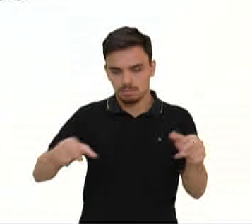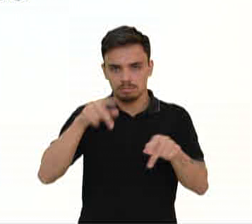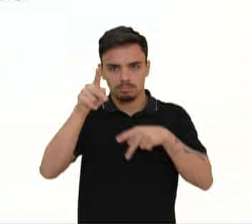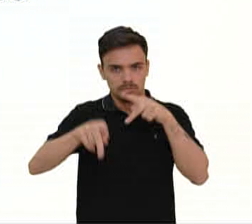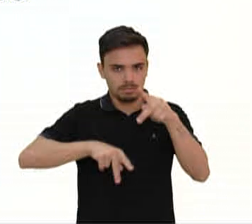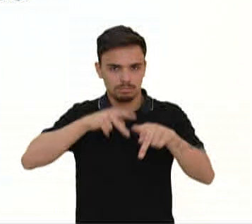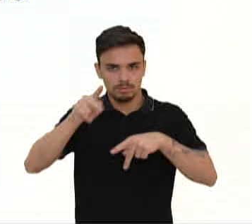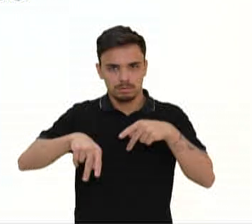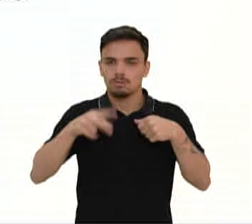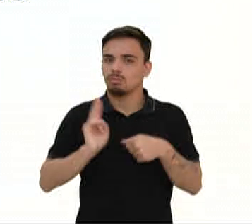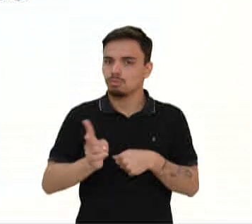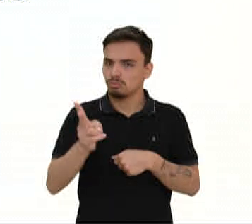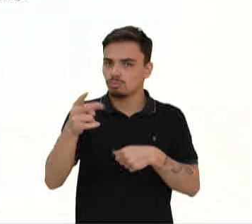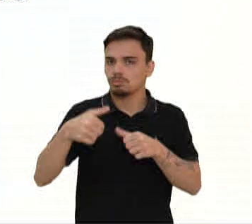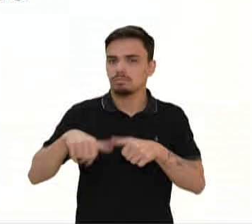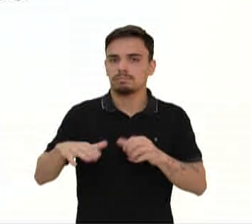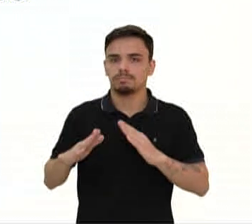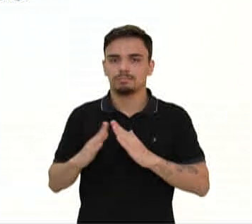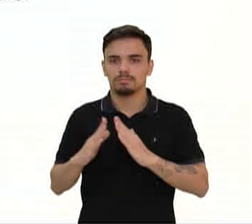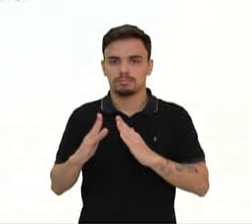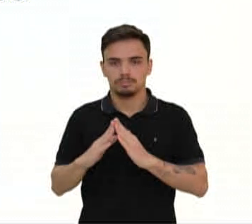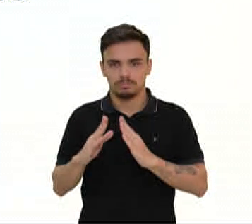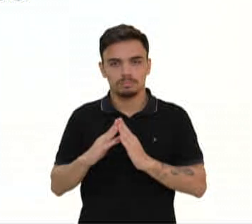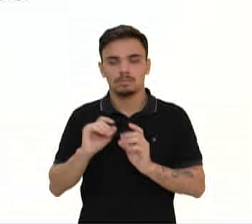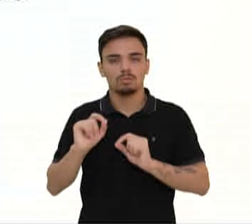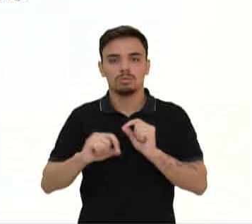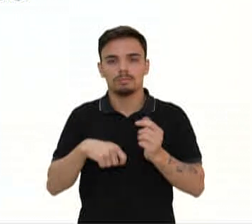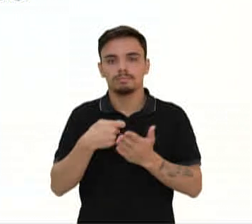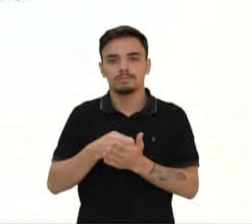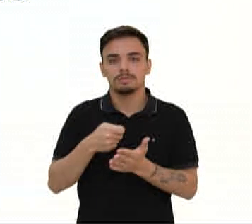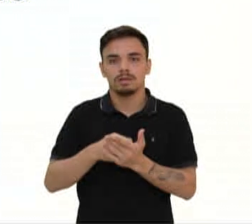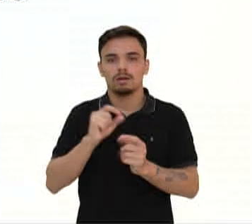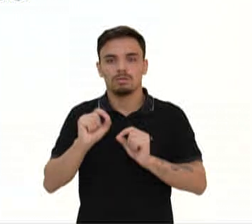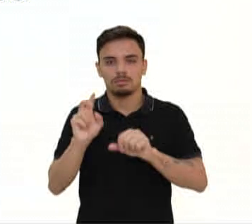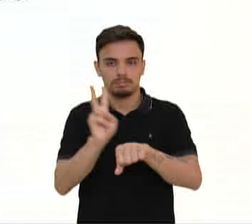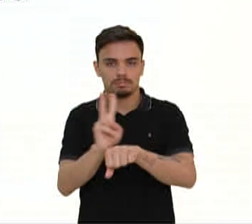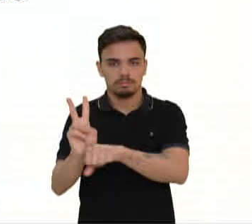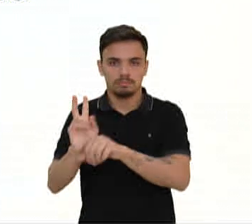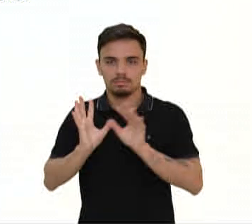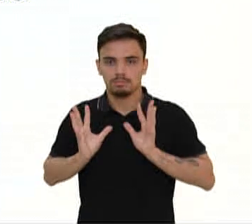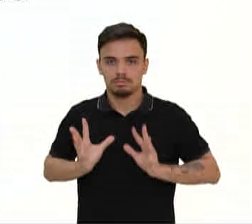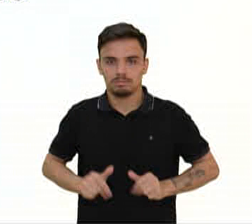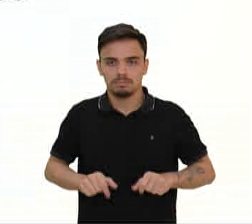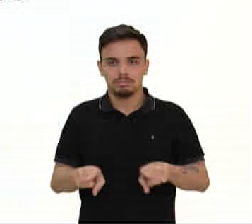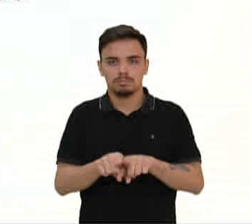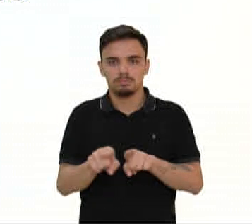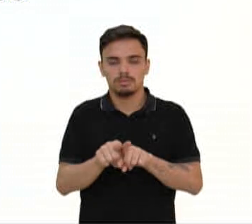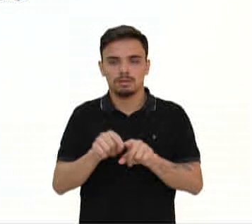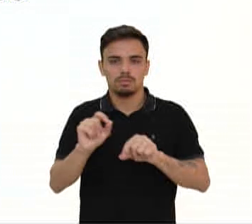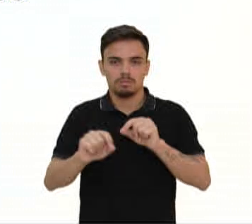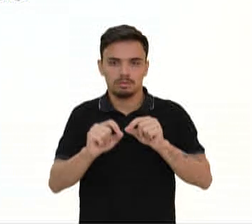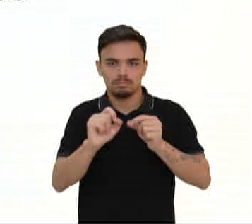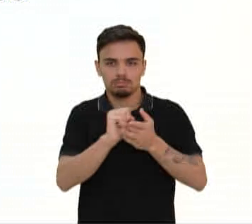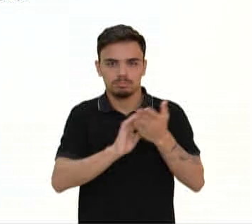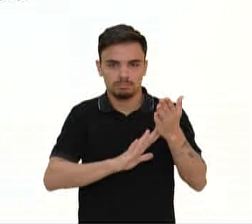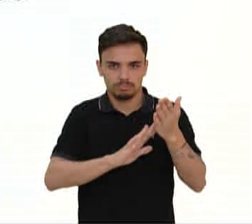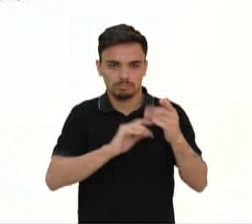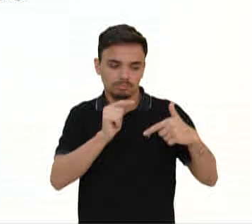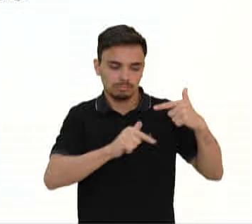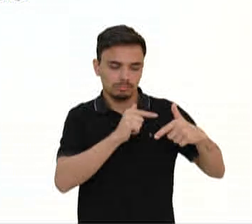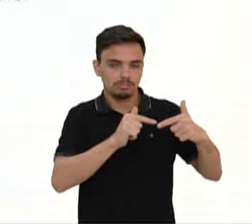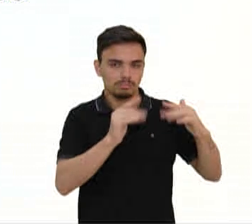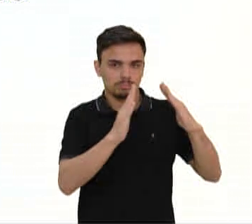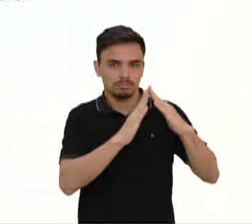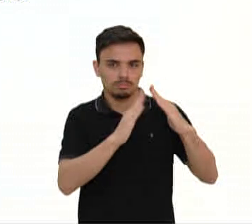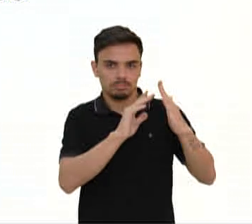permanece sem sair de casa, o que exige cuidados de higiene redobrados e atividades domésticas mais